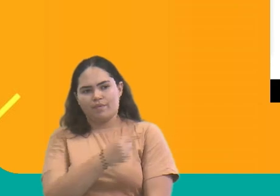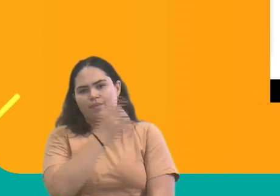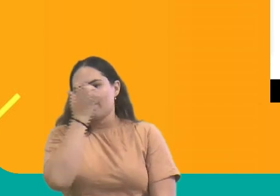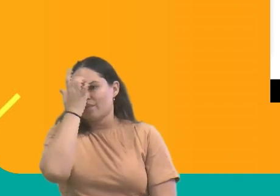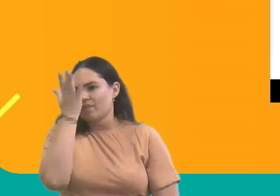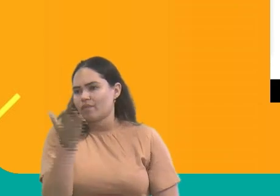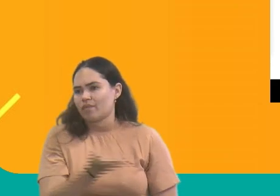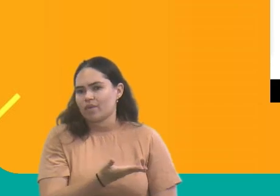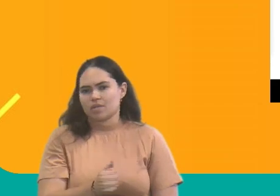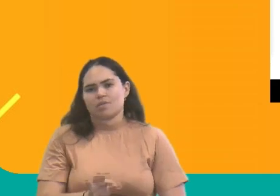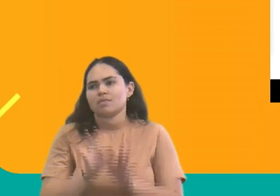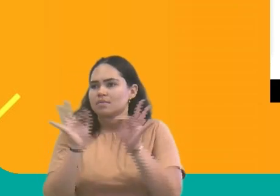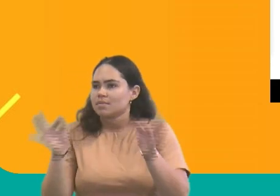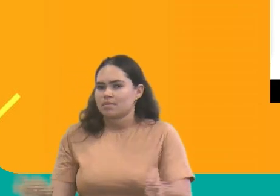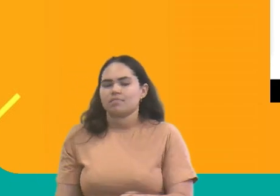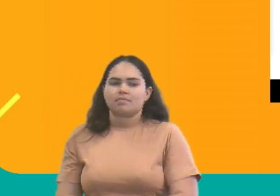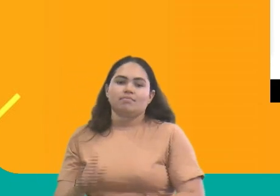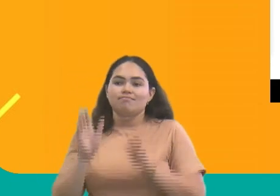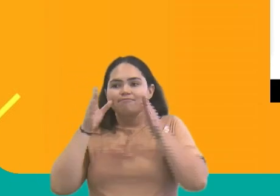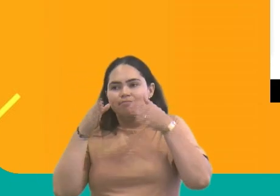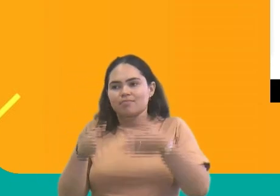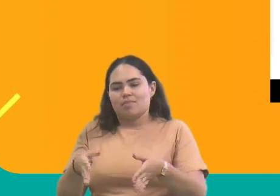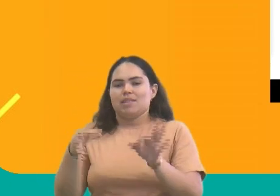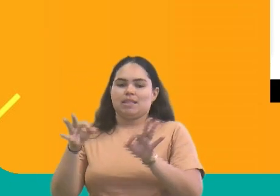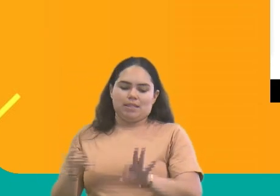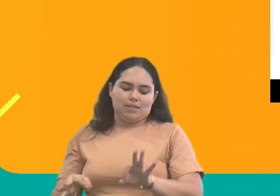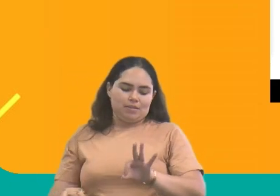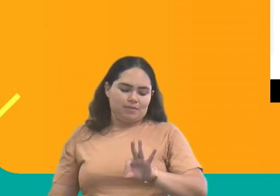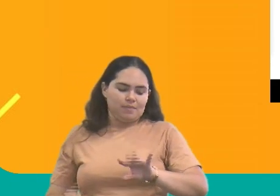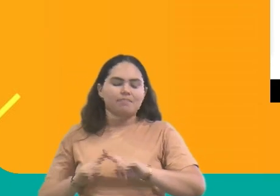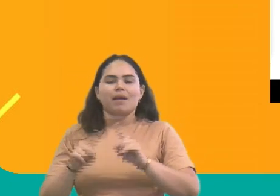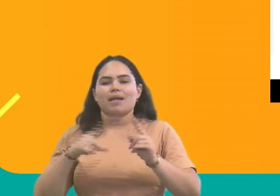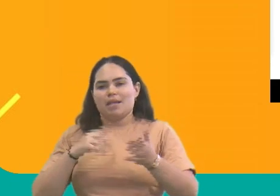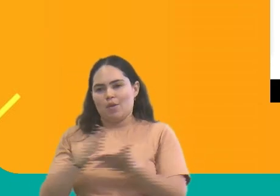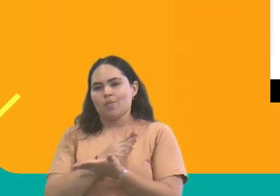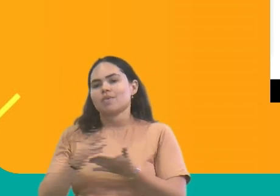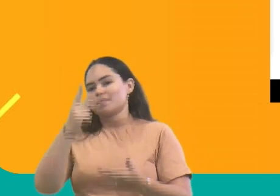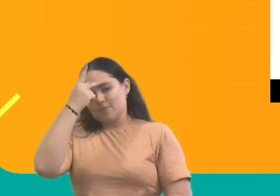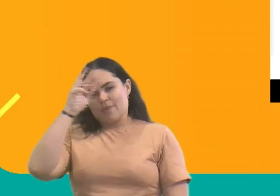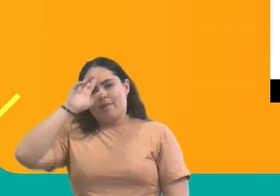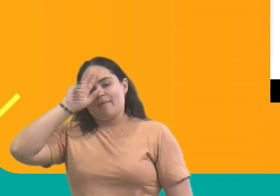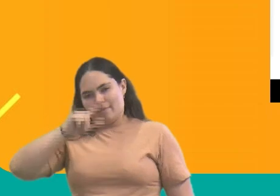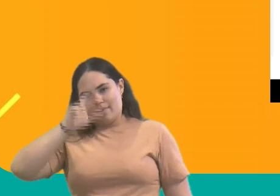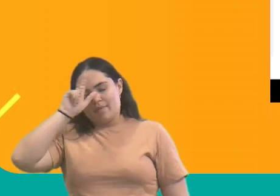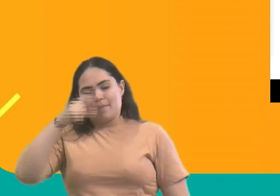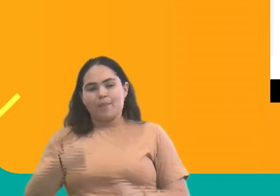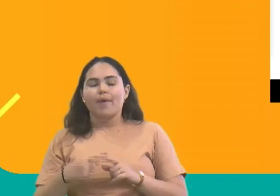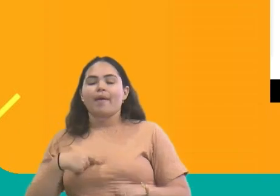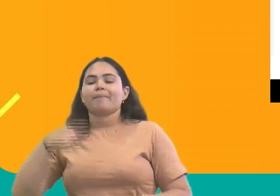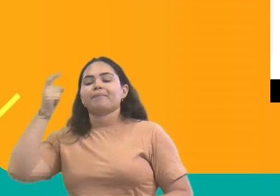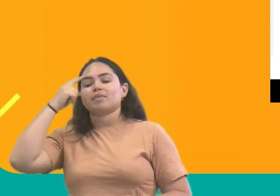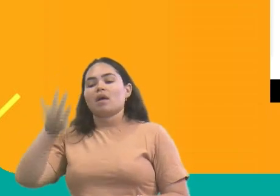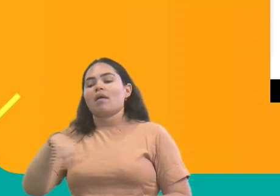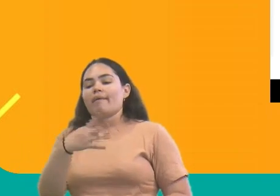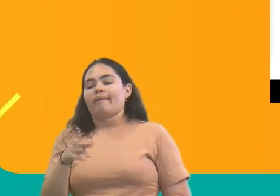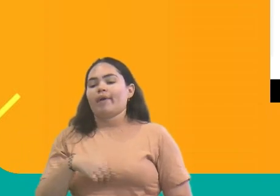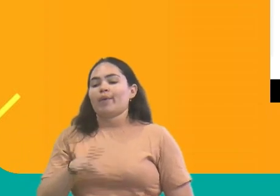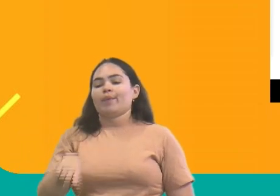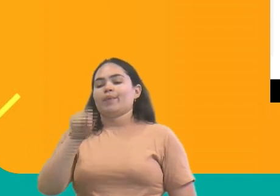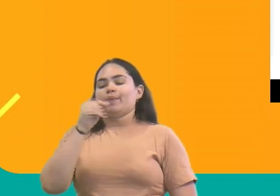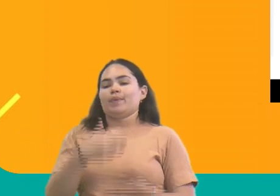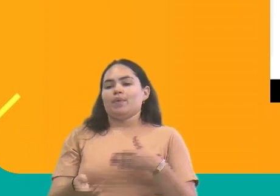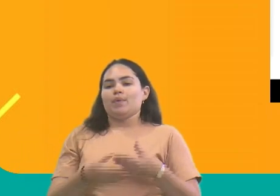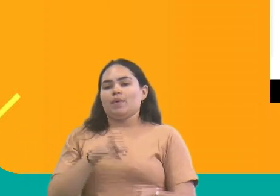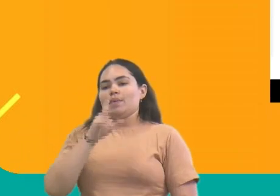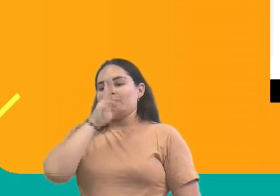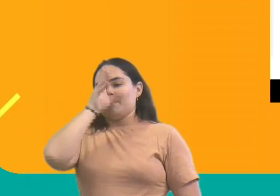extremamente simples. Mas tem gente que escorrega, porque vai ver a tabela e leva a tabela como